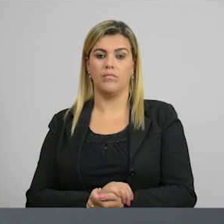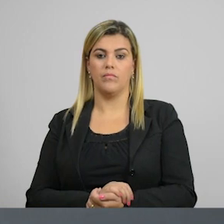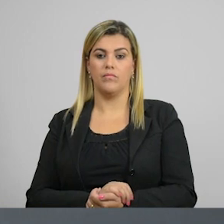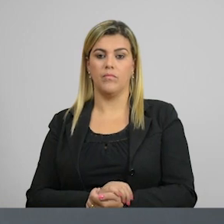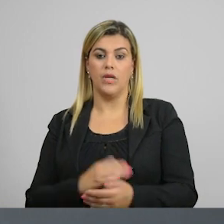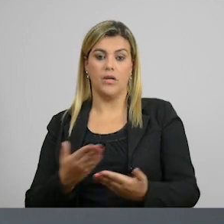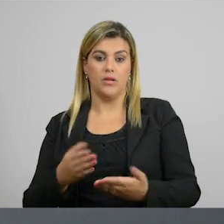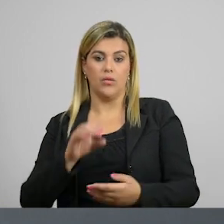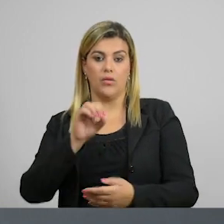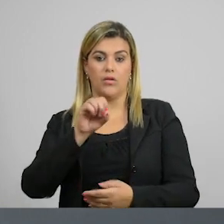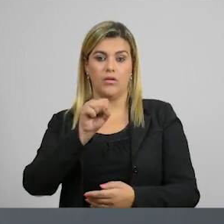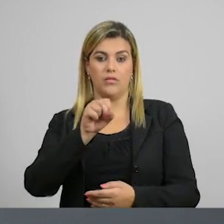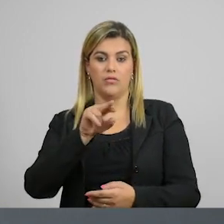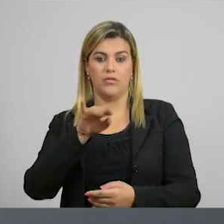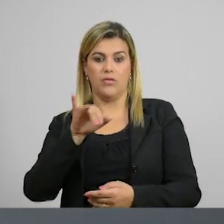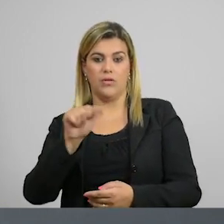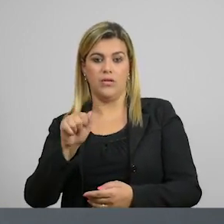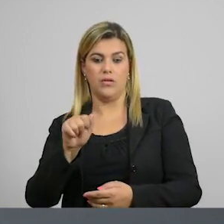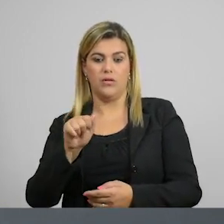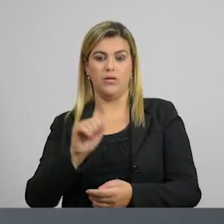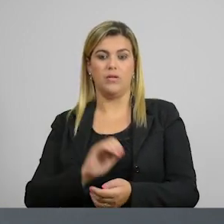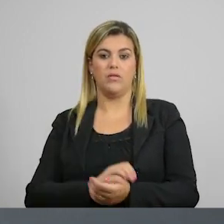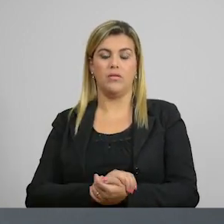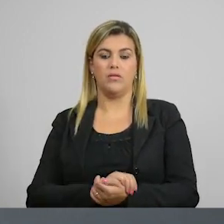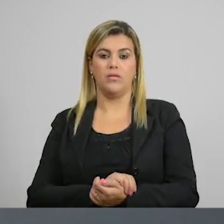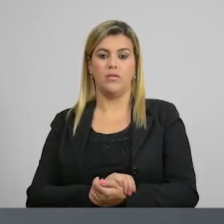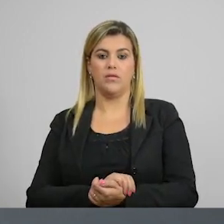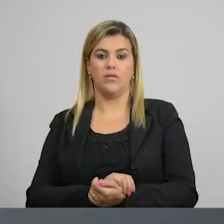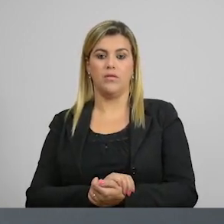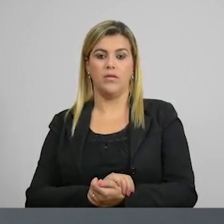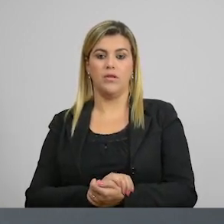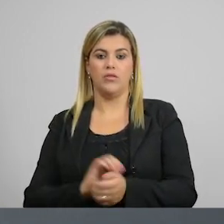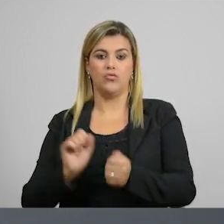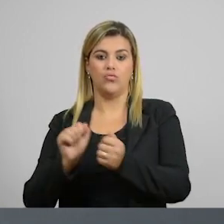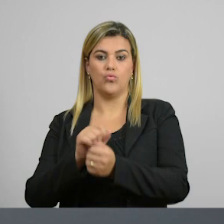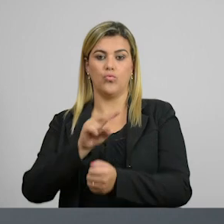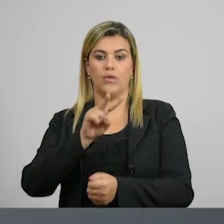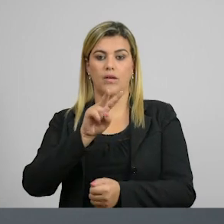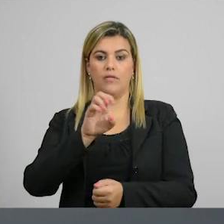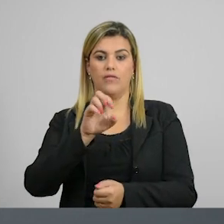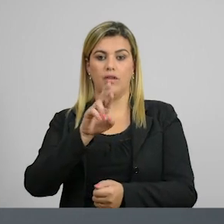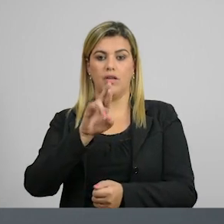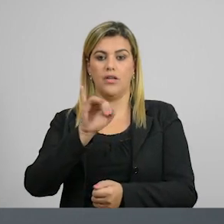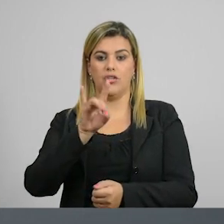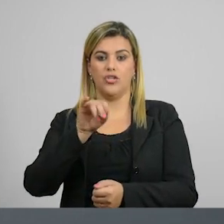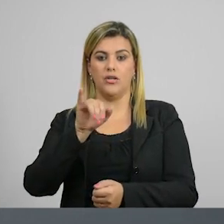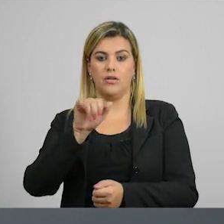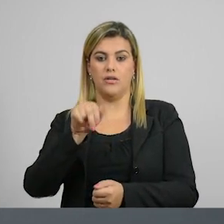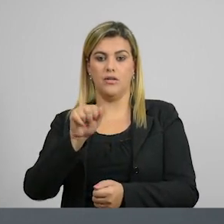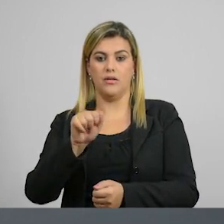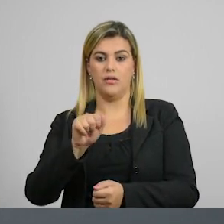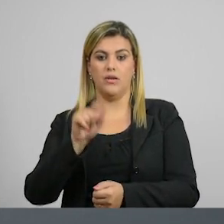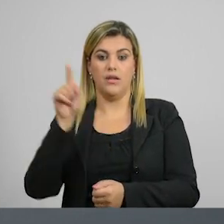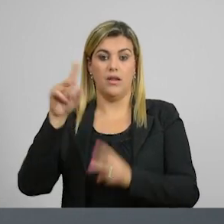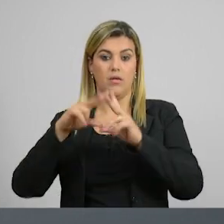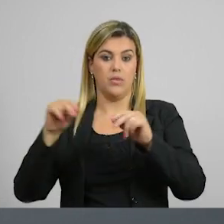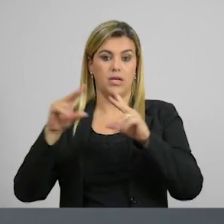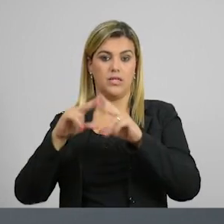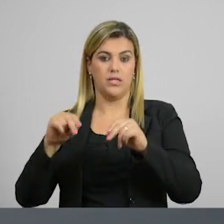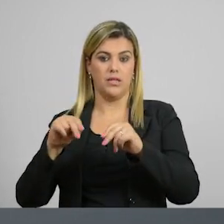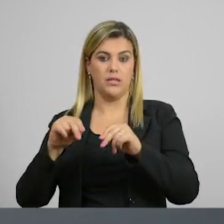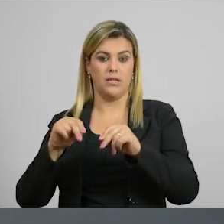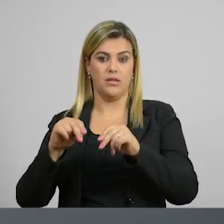Então, a Sônia foi comigo e a Veridiana em